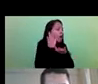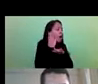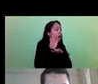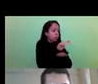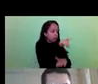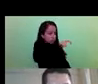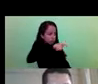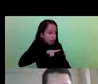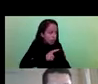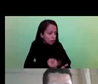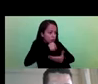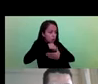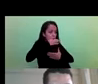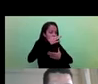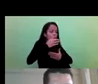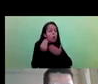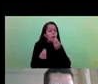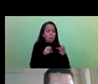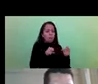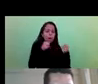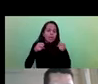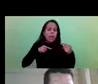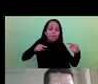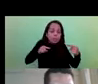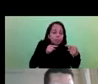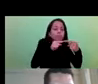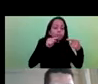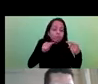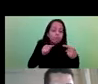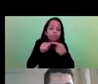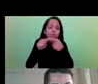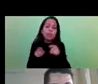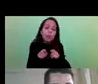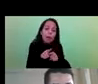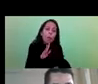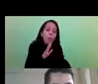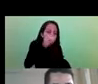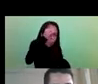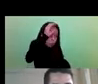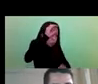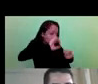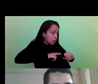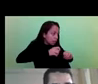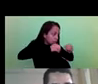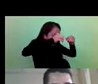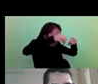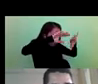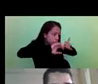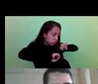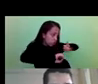atender o processo de construção de conhecimento que não é dado, né, que não